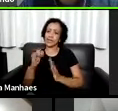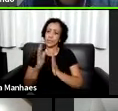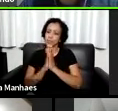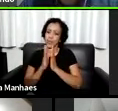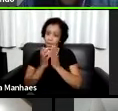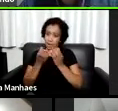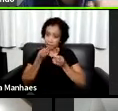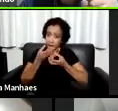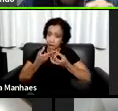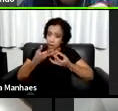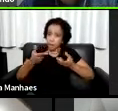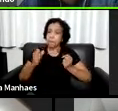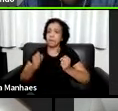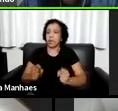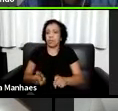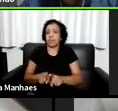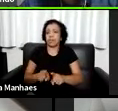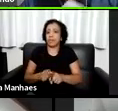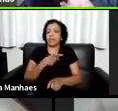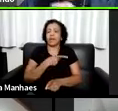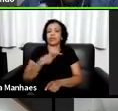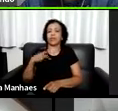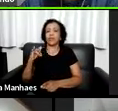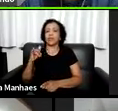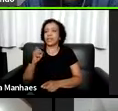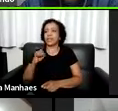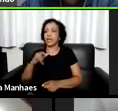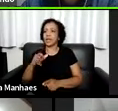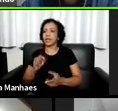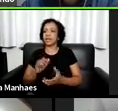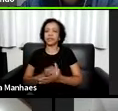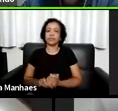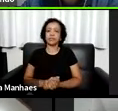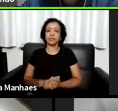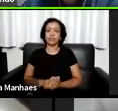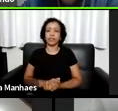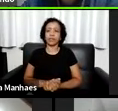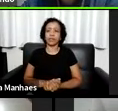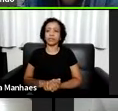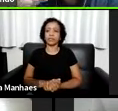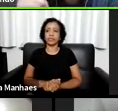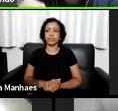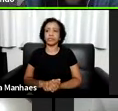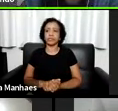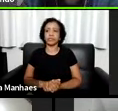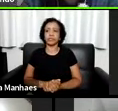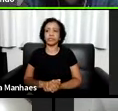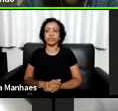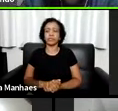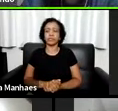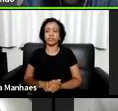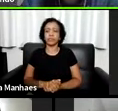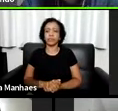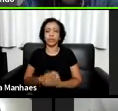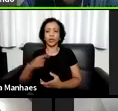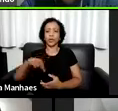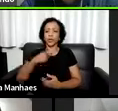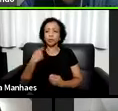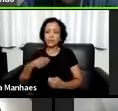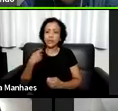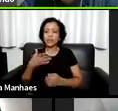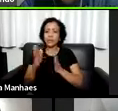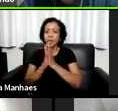uma palavrinha de encorajamento, por favor, pastor Isaías, todos nós estamos precisando de palavras de encorajamento, e um